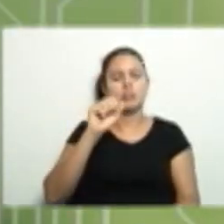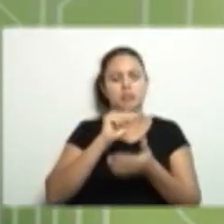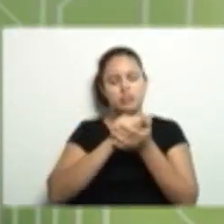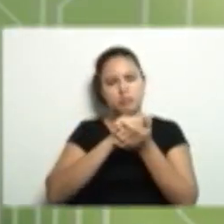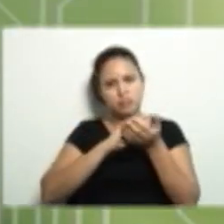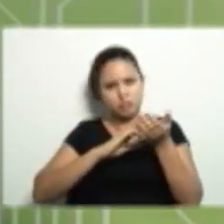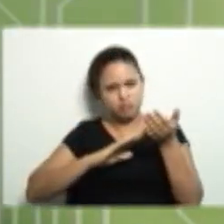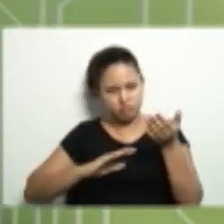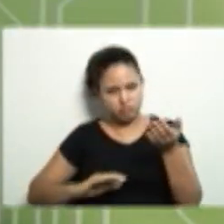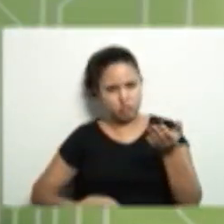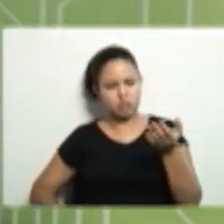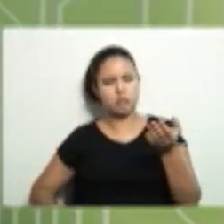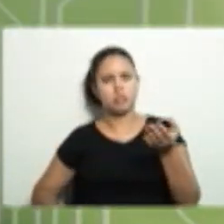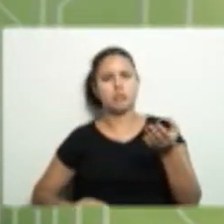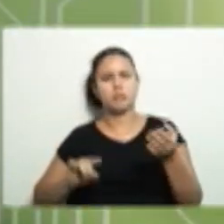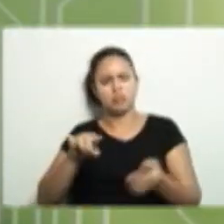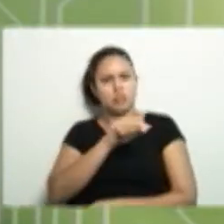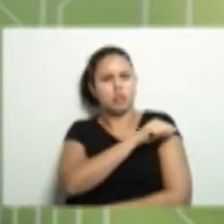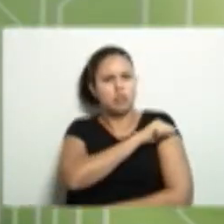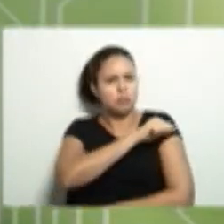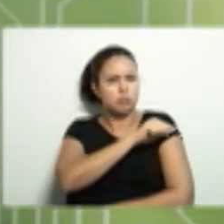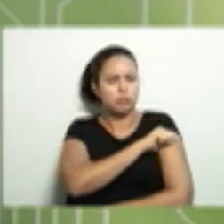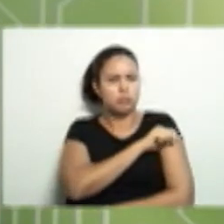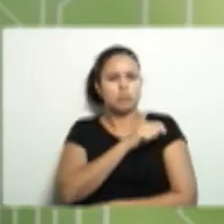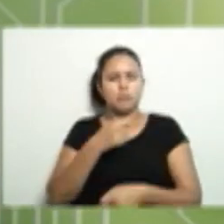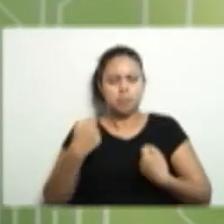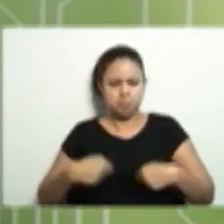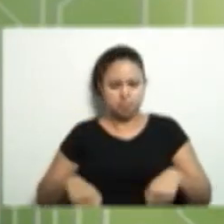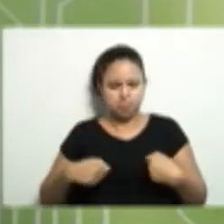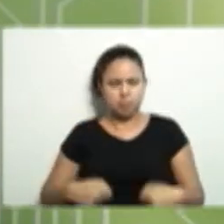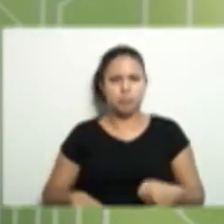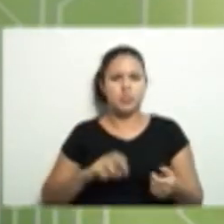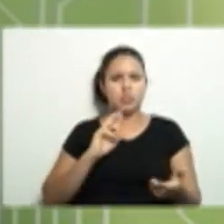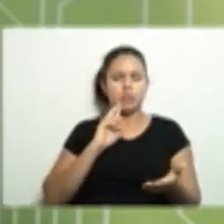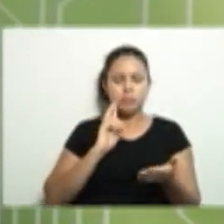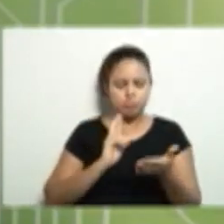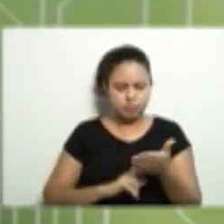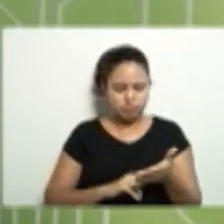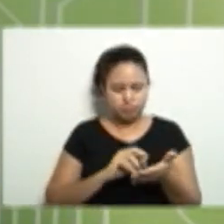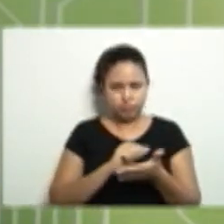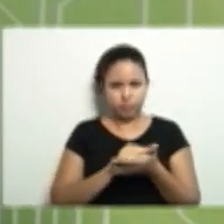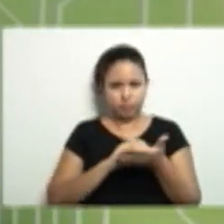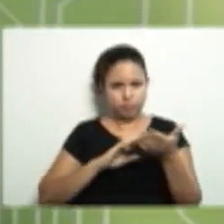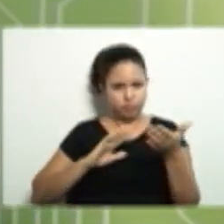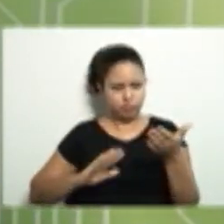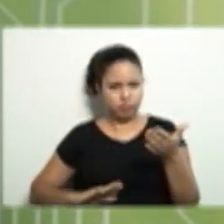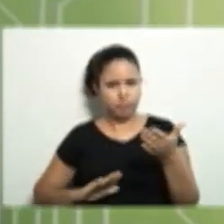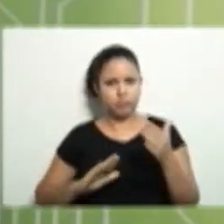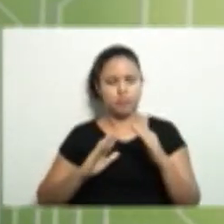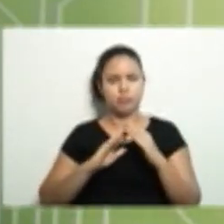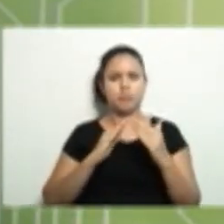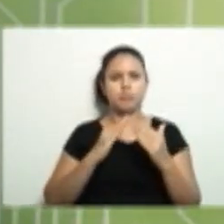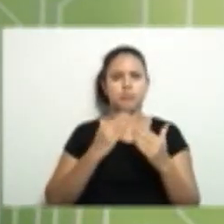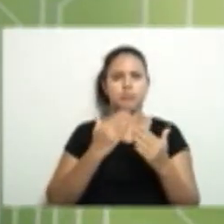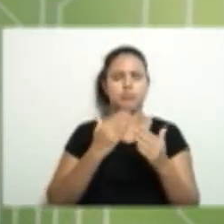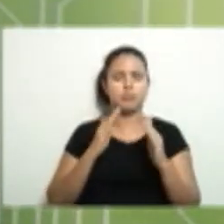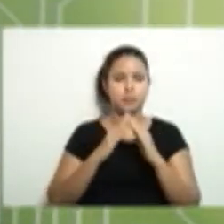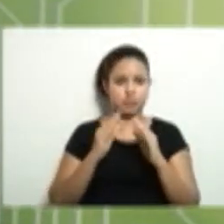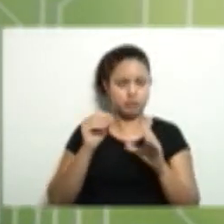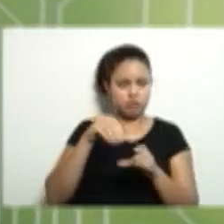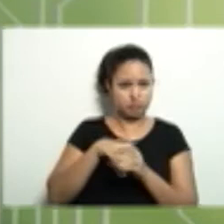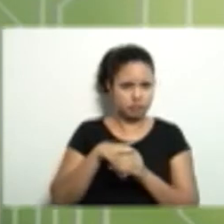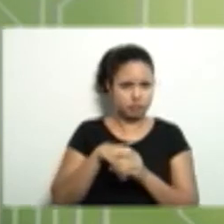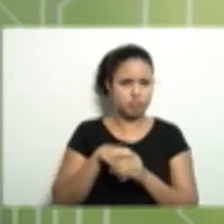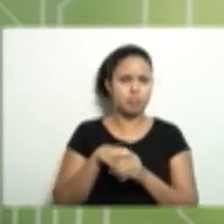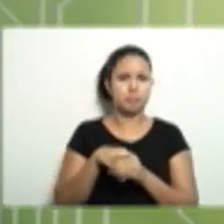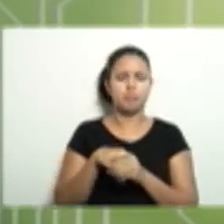você, aluno, você precisa fazer a atividade de casa. Não existe concluir esse curso de cooperativismo sem fazer as